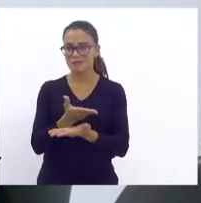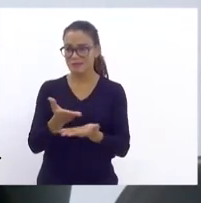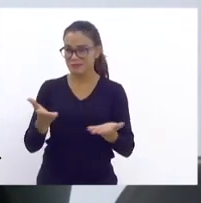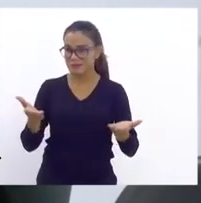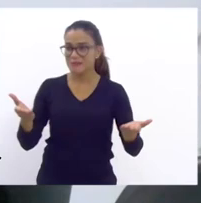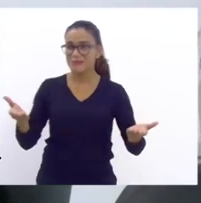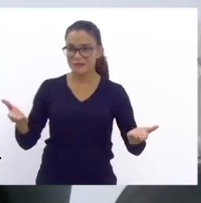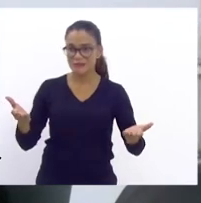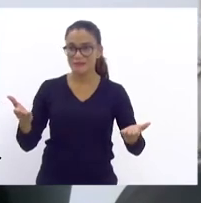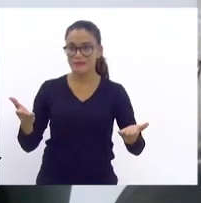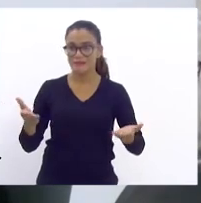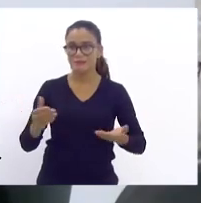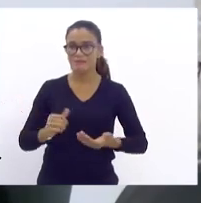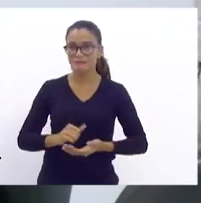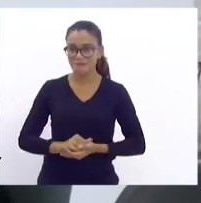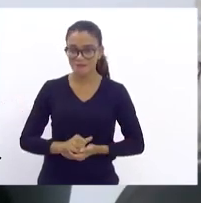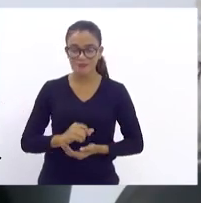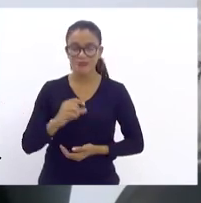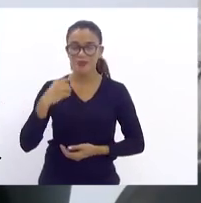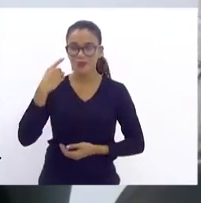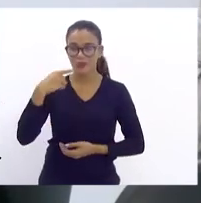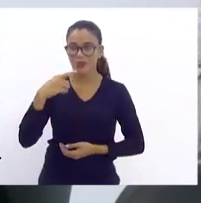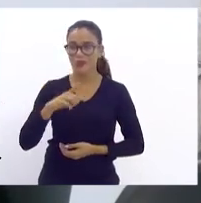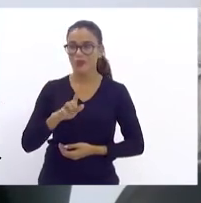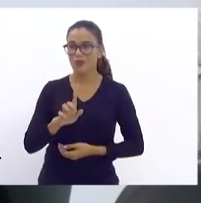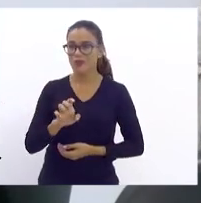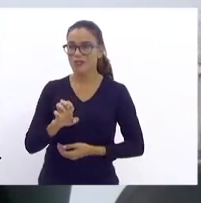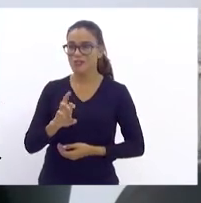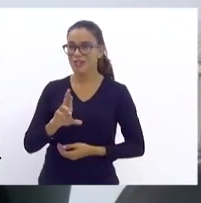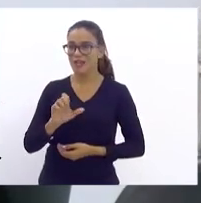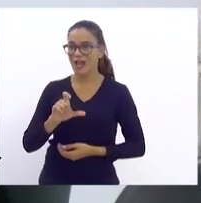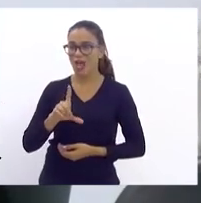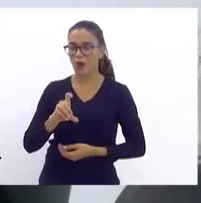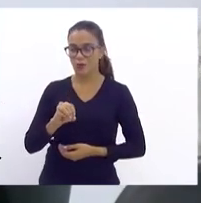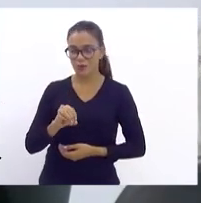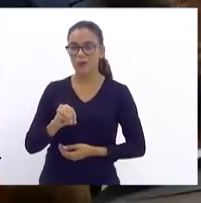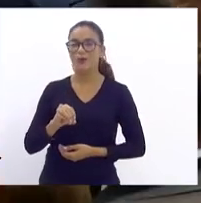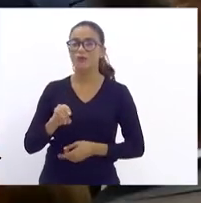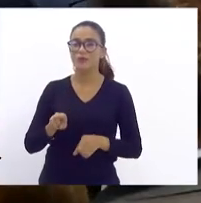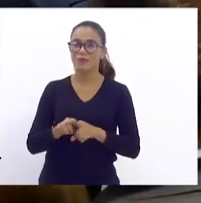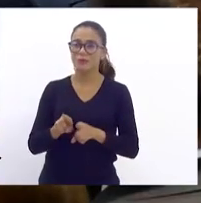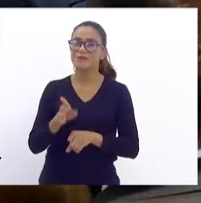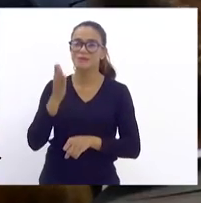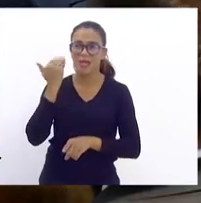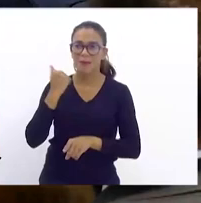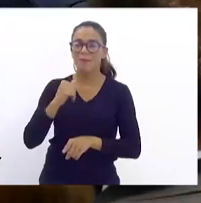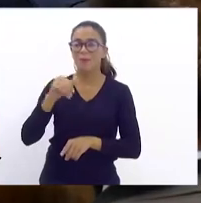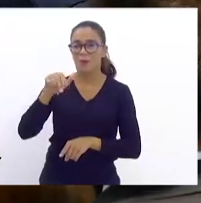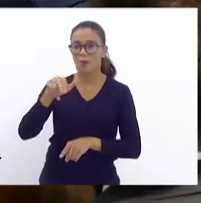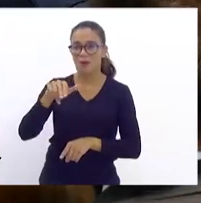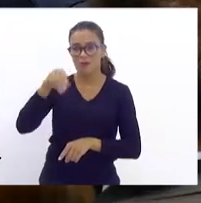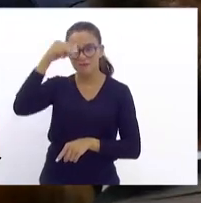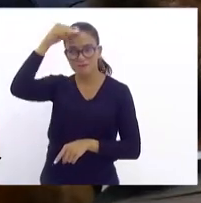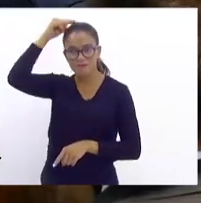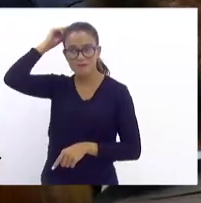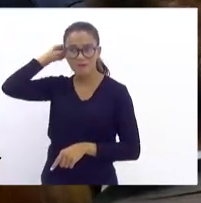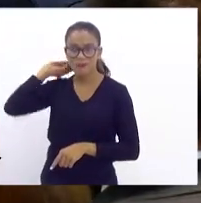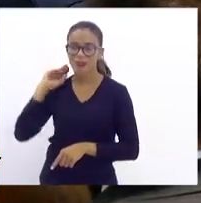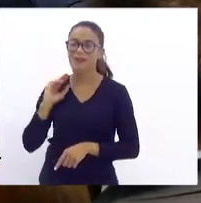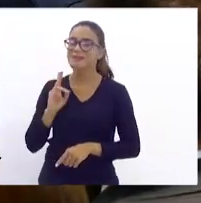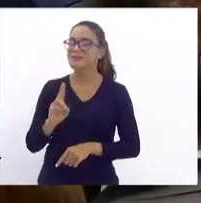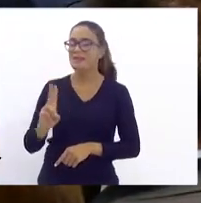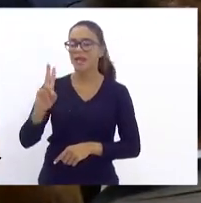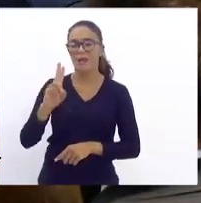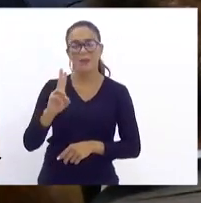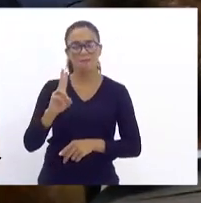foi dito que Dr Geraldo sabe disso o meu irmão Márcio Pacheco quando foi deputado colocava isso de maneira tão especial